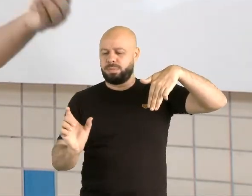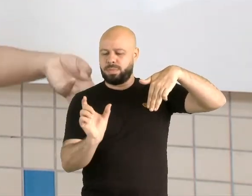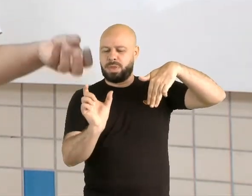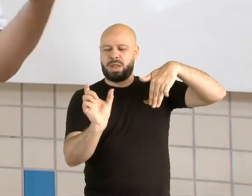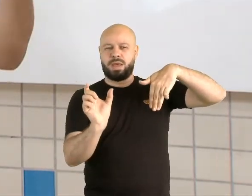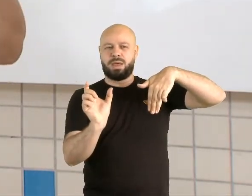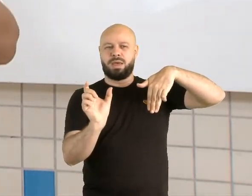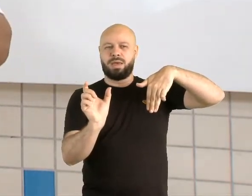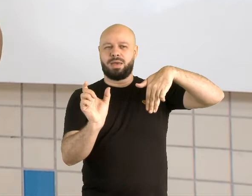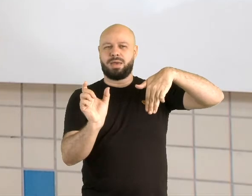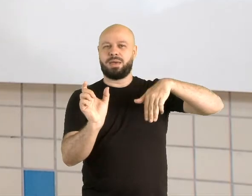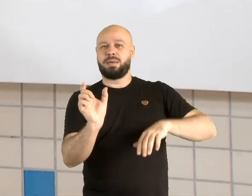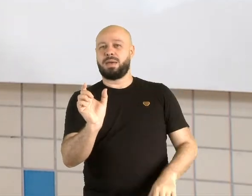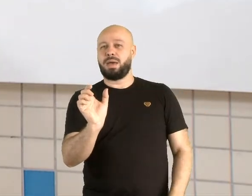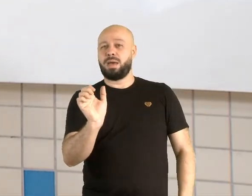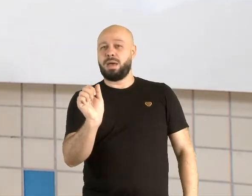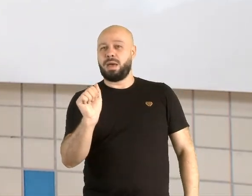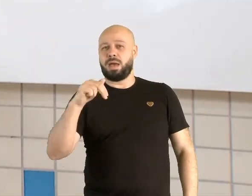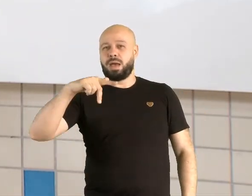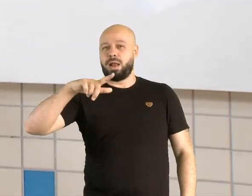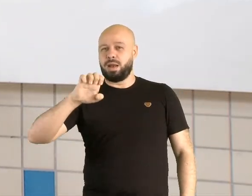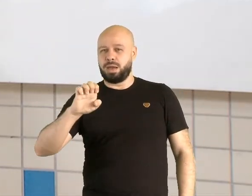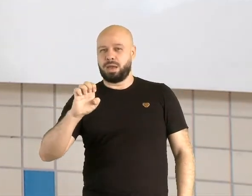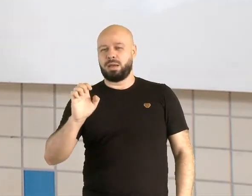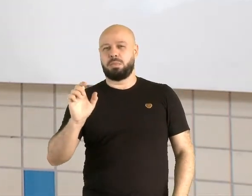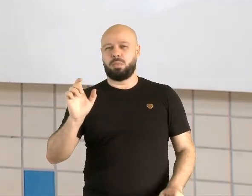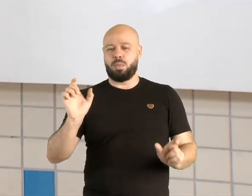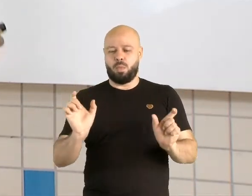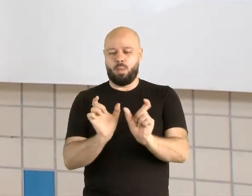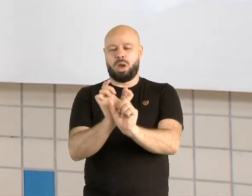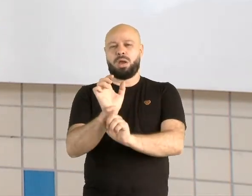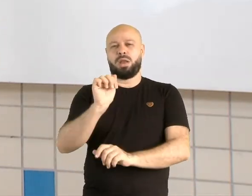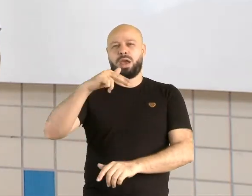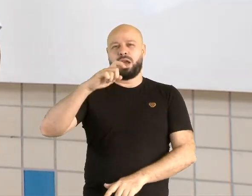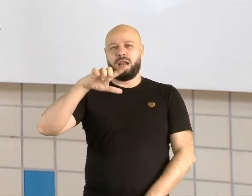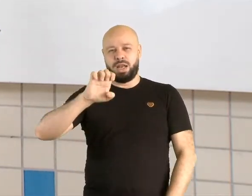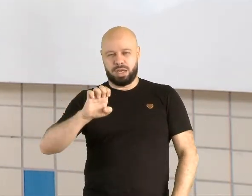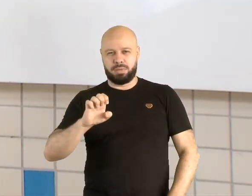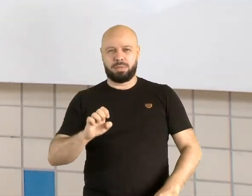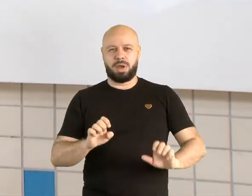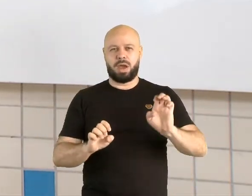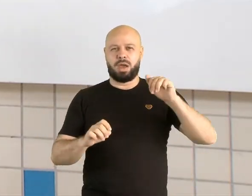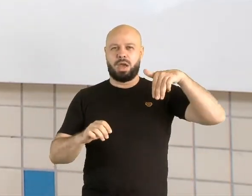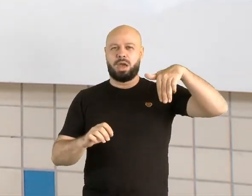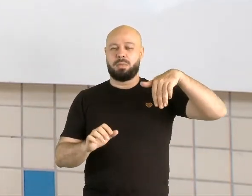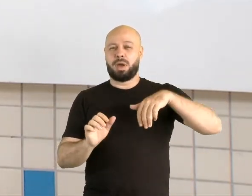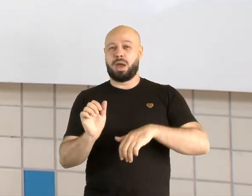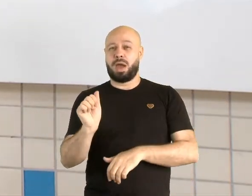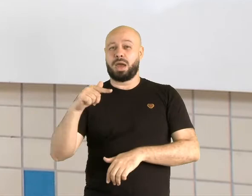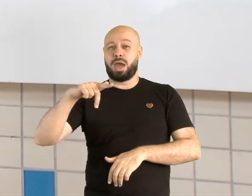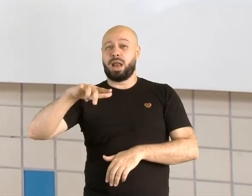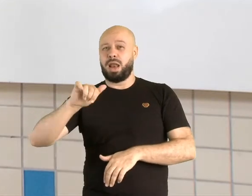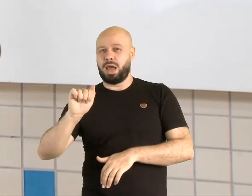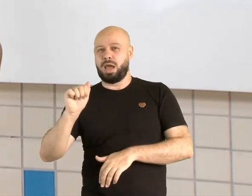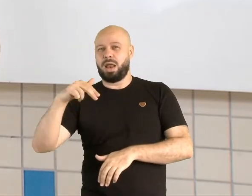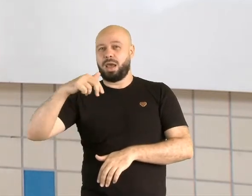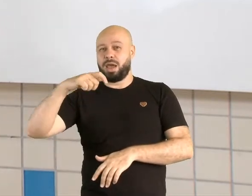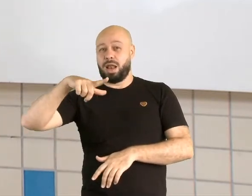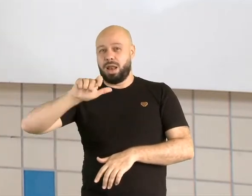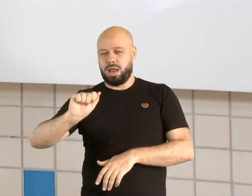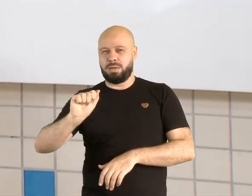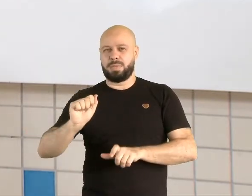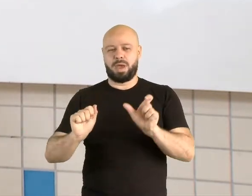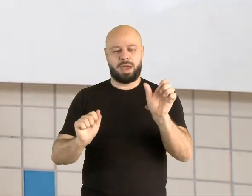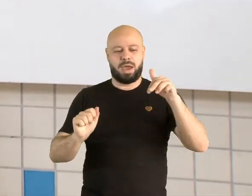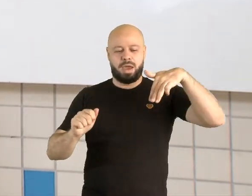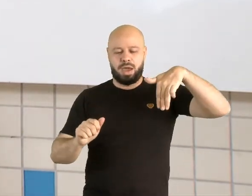onde em mais aquele vira naquele, em mais aquela vira naquela e em mais aquilo